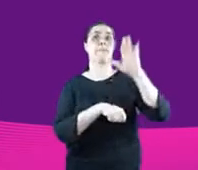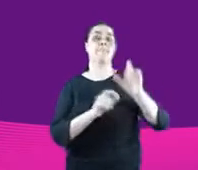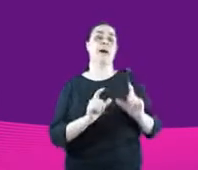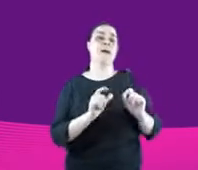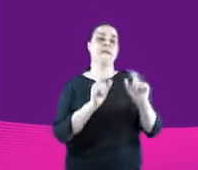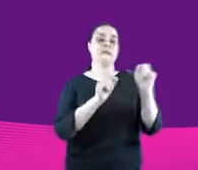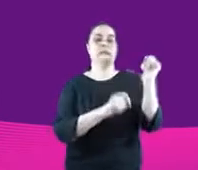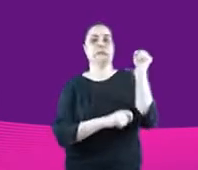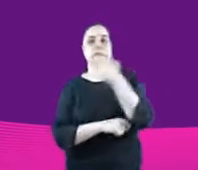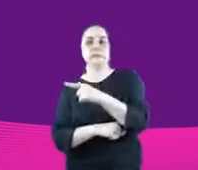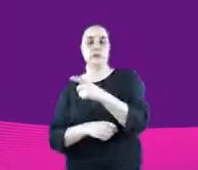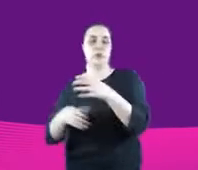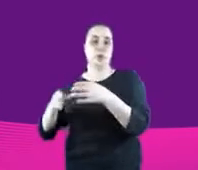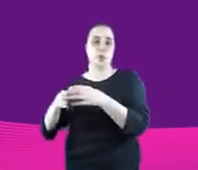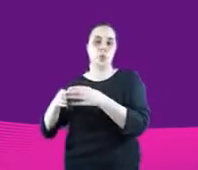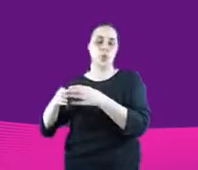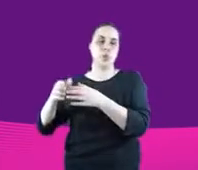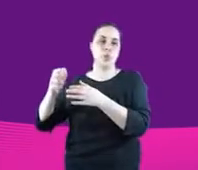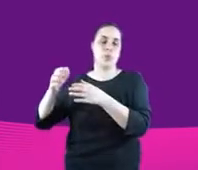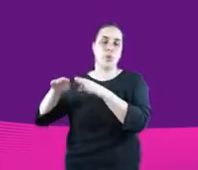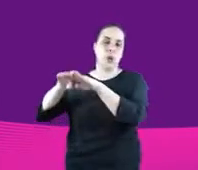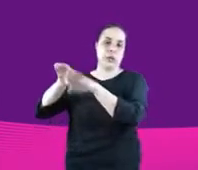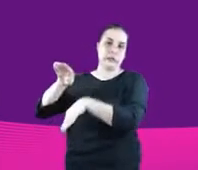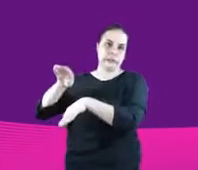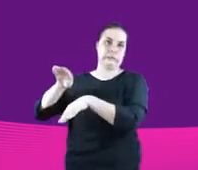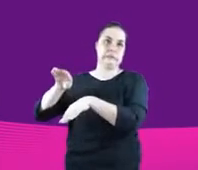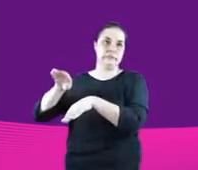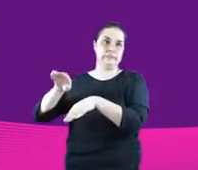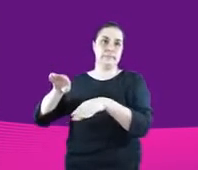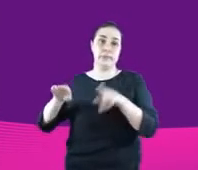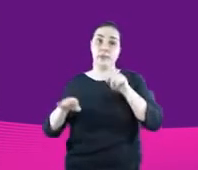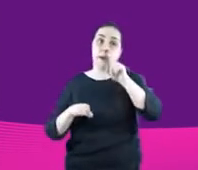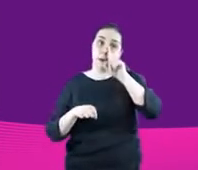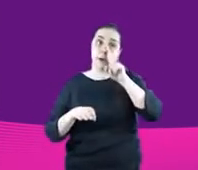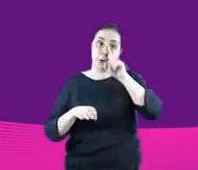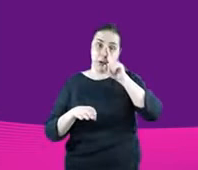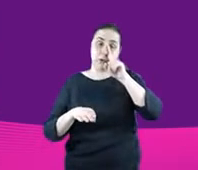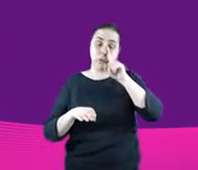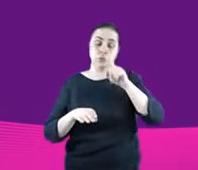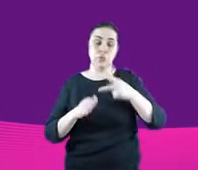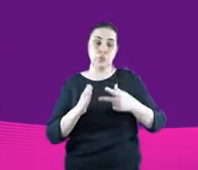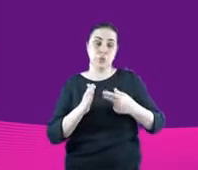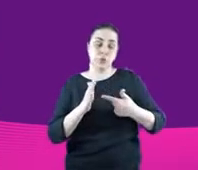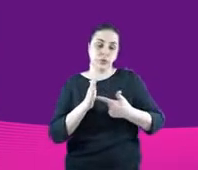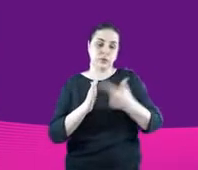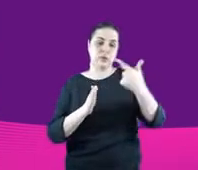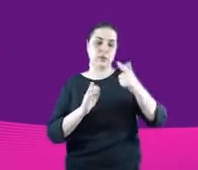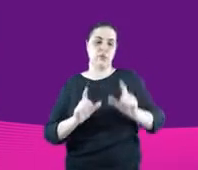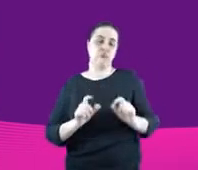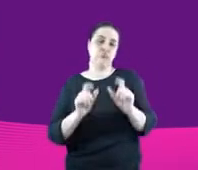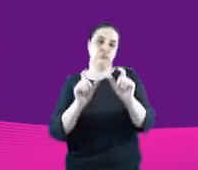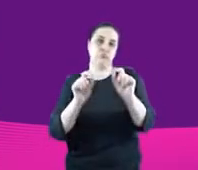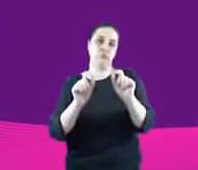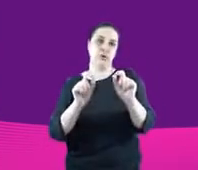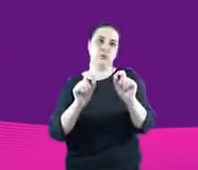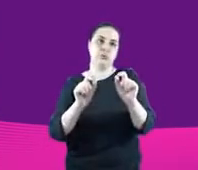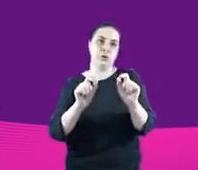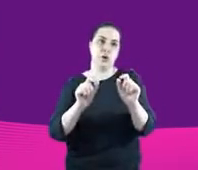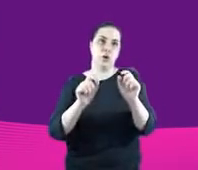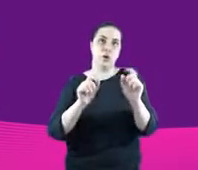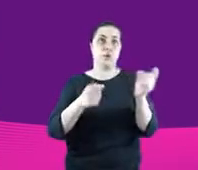foi irradiada, de risco de câncer de outras neoplasias. Tá? Segunda malignidade, então, pode ser decorrente